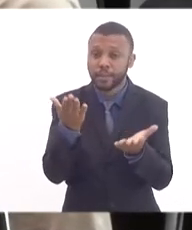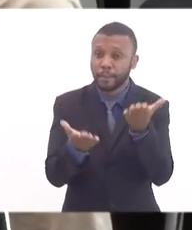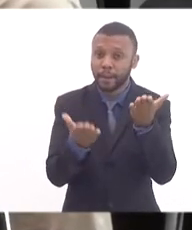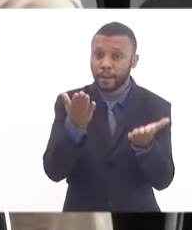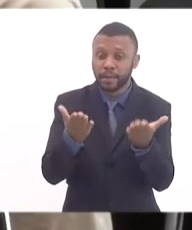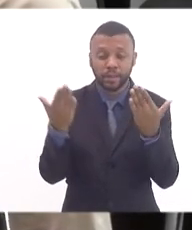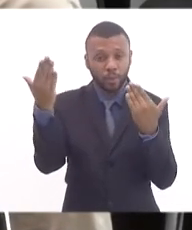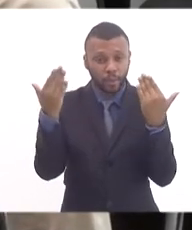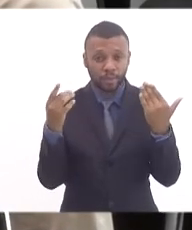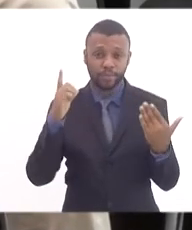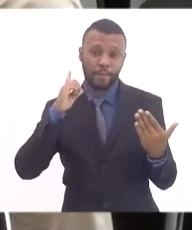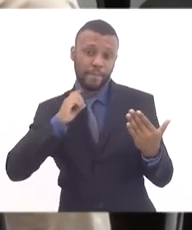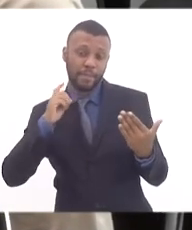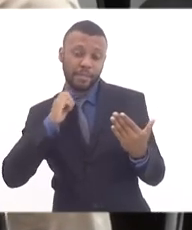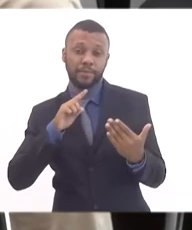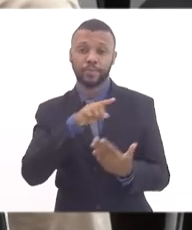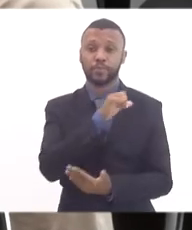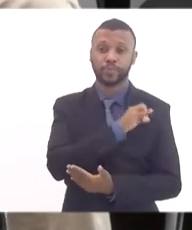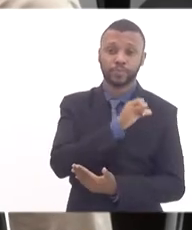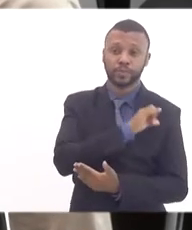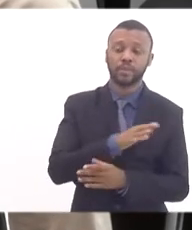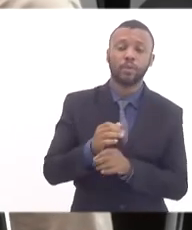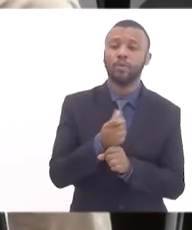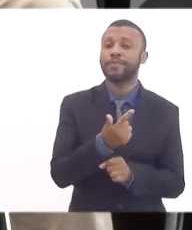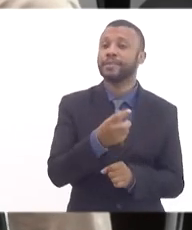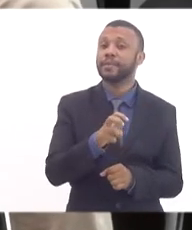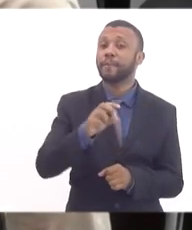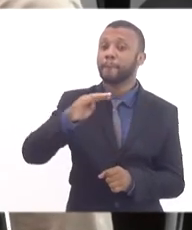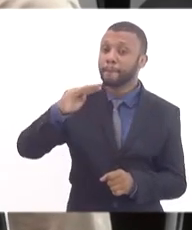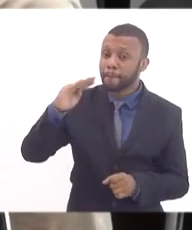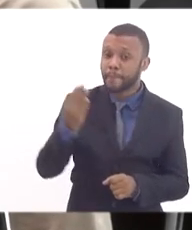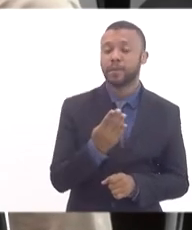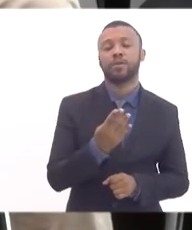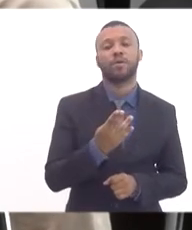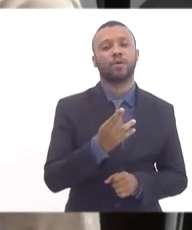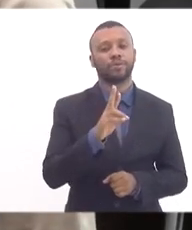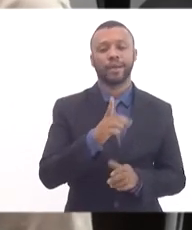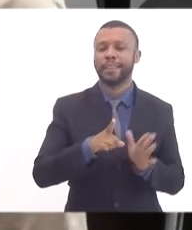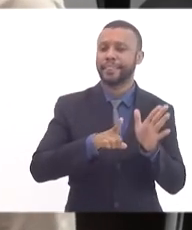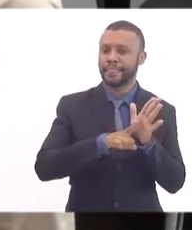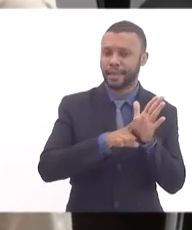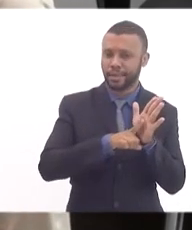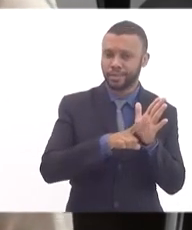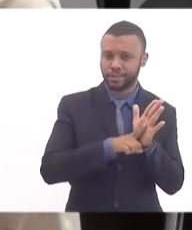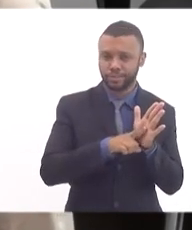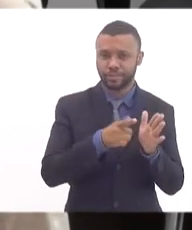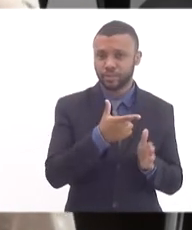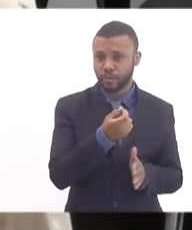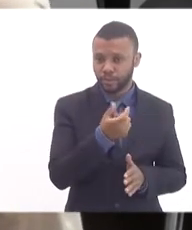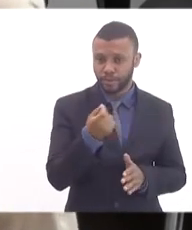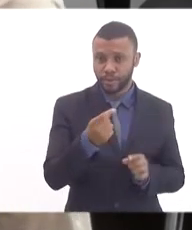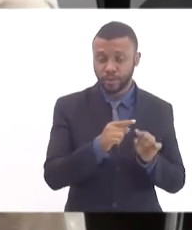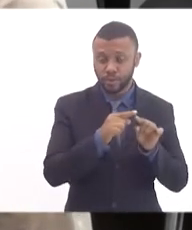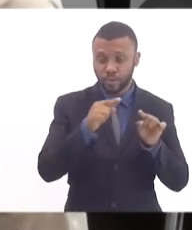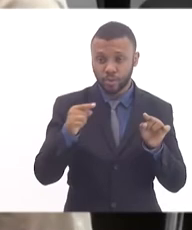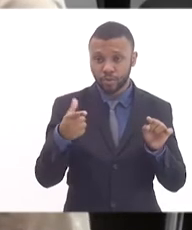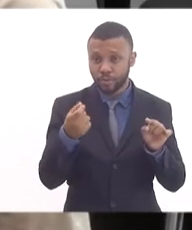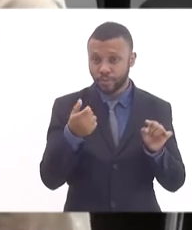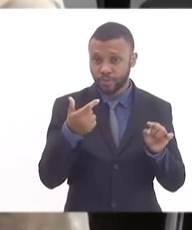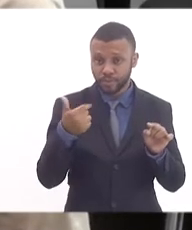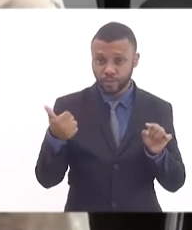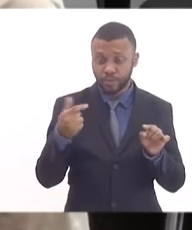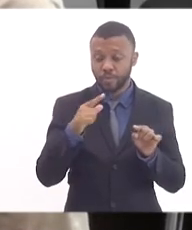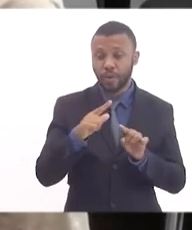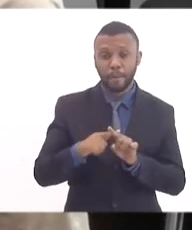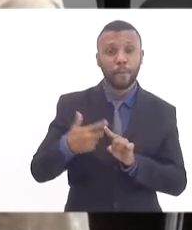Minas Gerais para o Rio de Janeiro era de 25 bilhões negativos para o Rio de Janeiro em 2020 a 28 só o dobro então